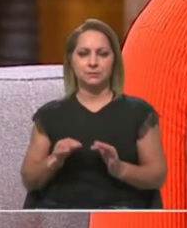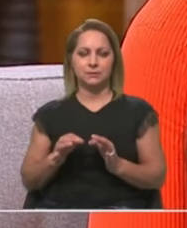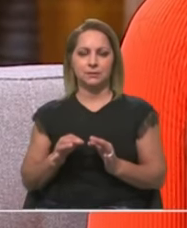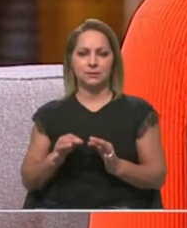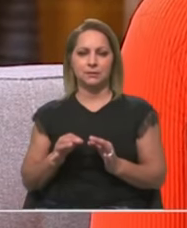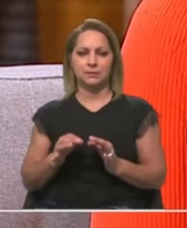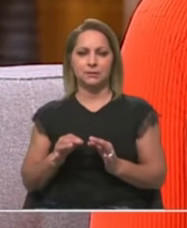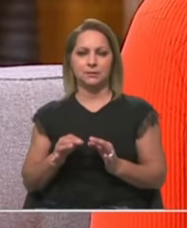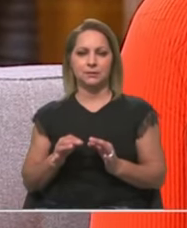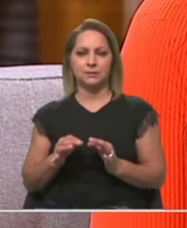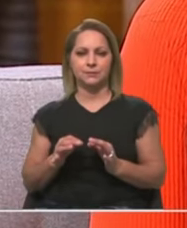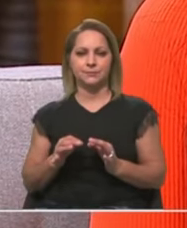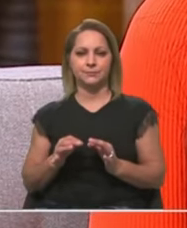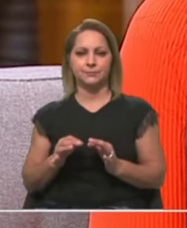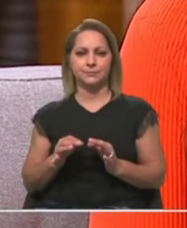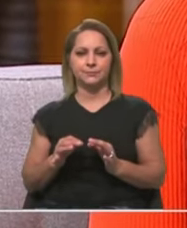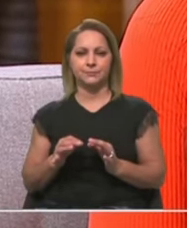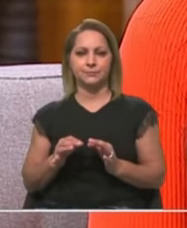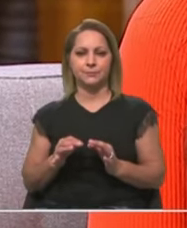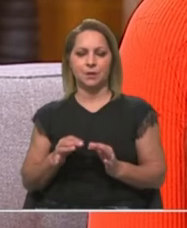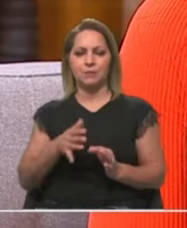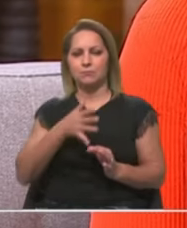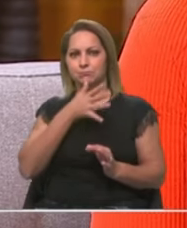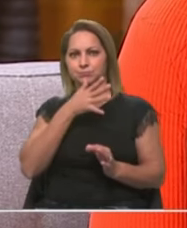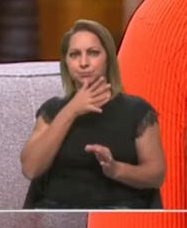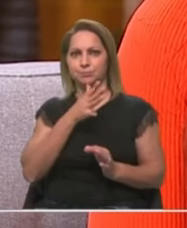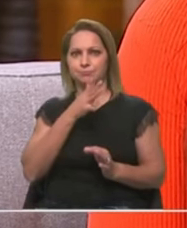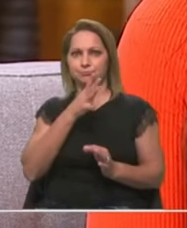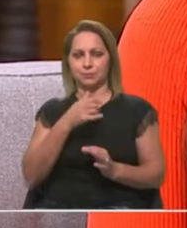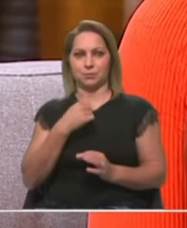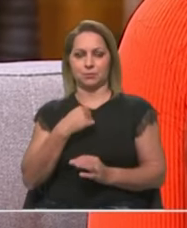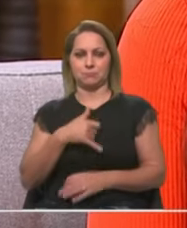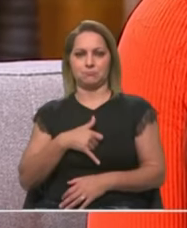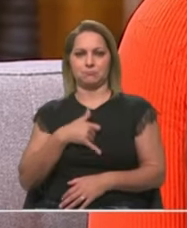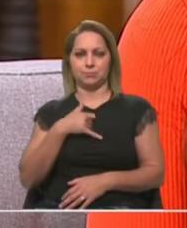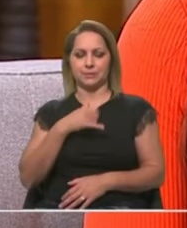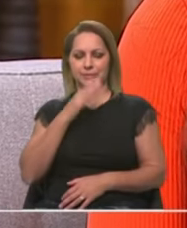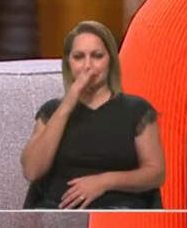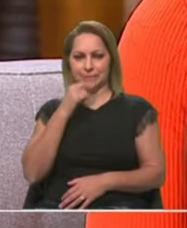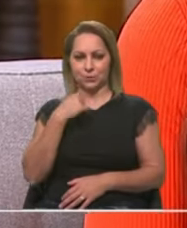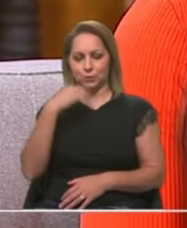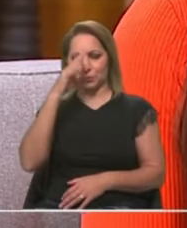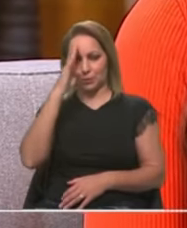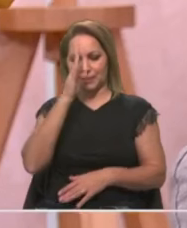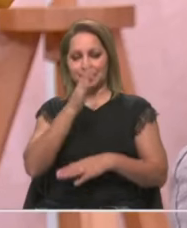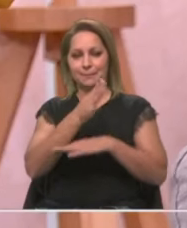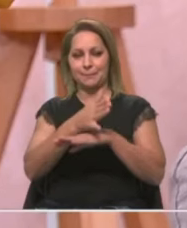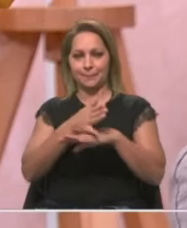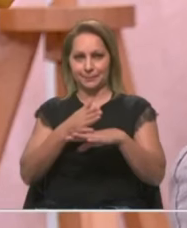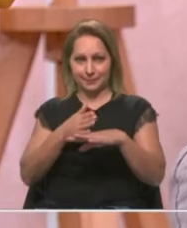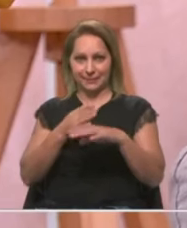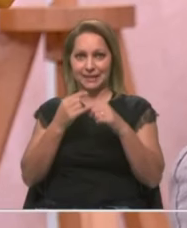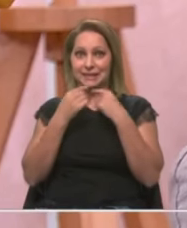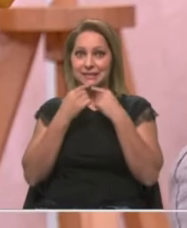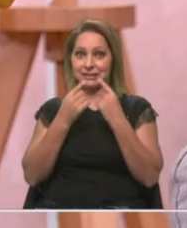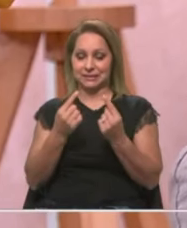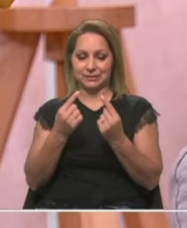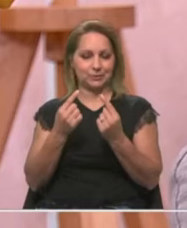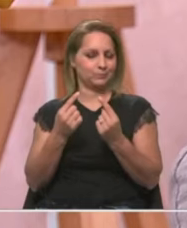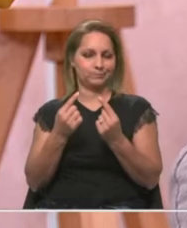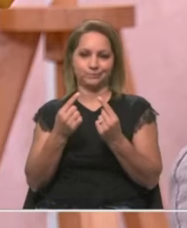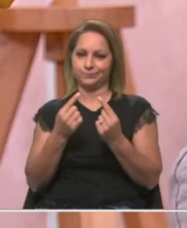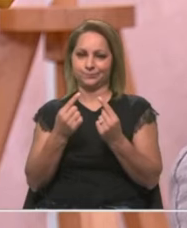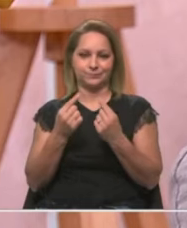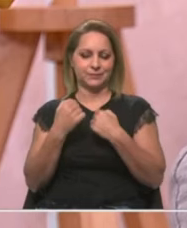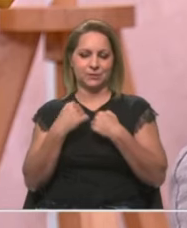parte... dos depoimentos, porque se eu soubesse metade do que as pessoas andavam a dizer lá dentro,